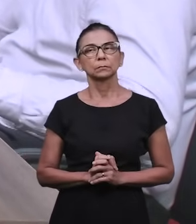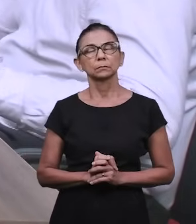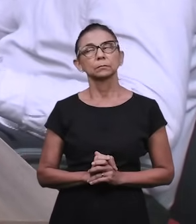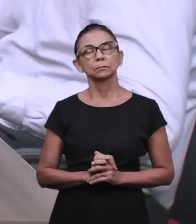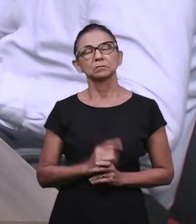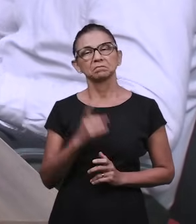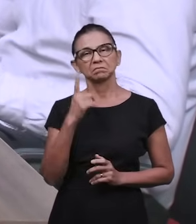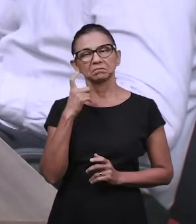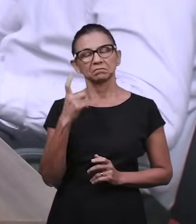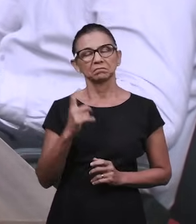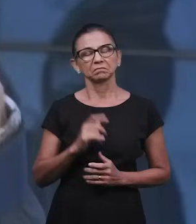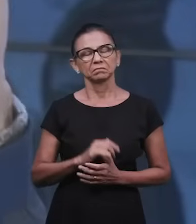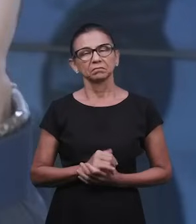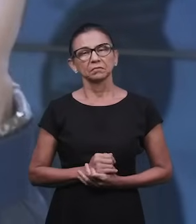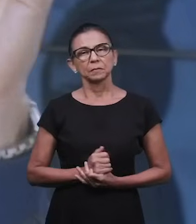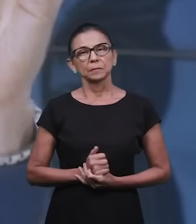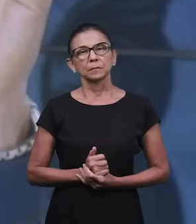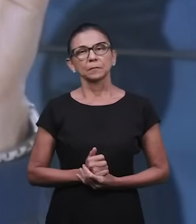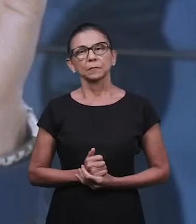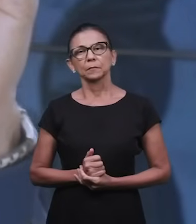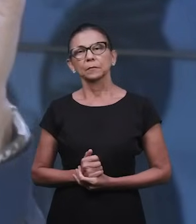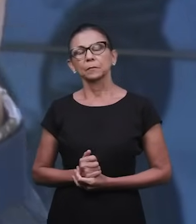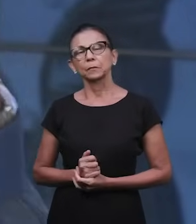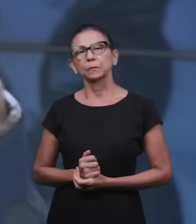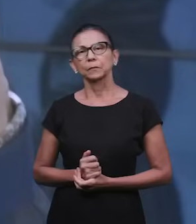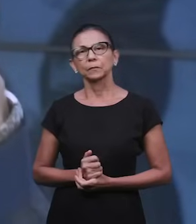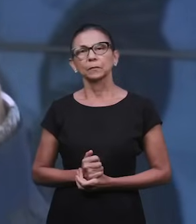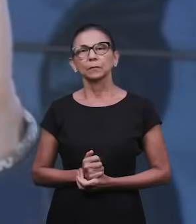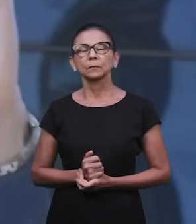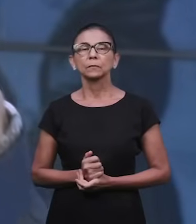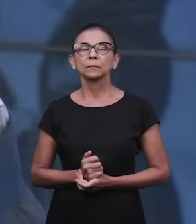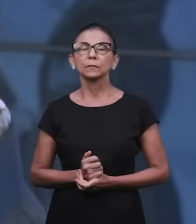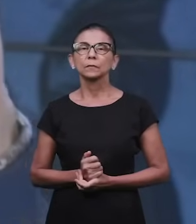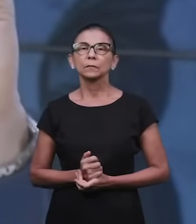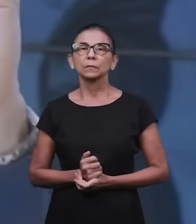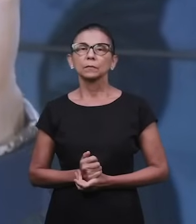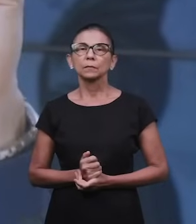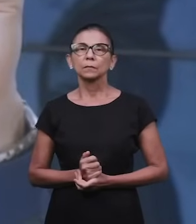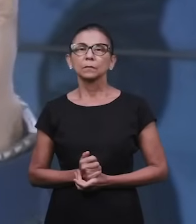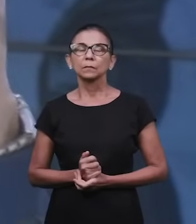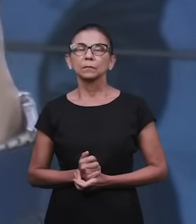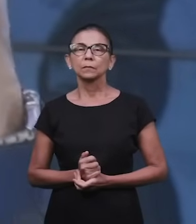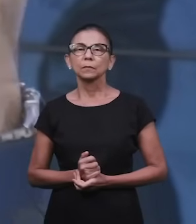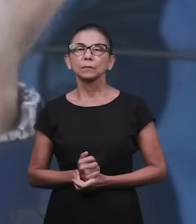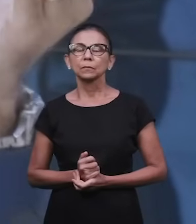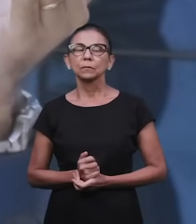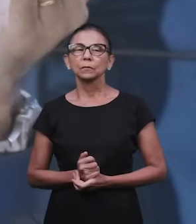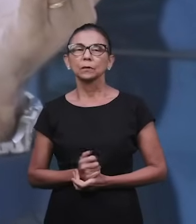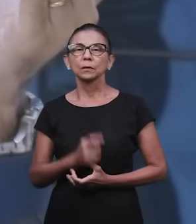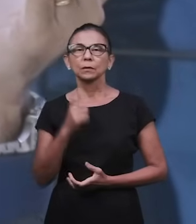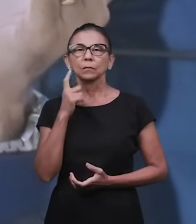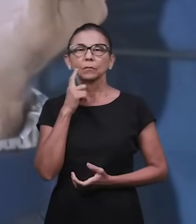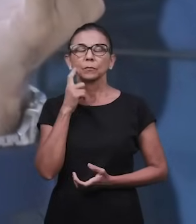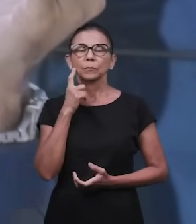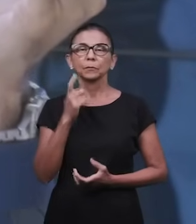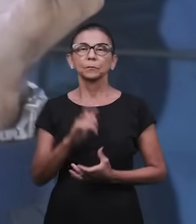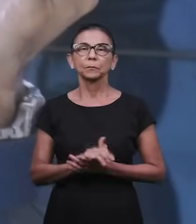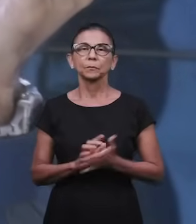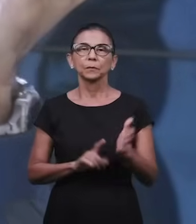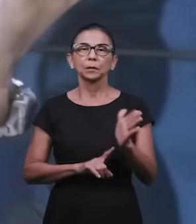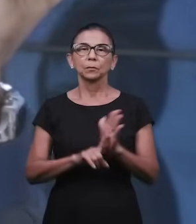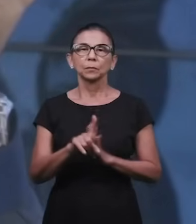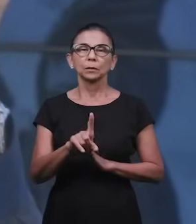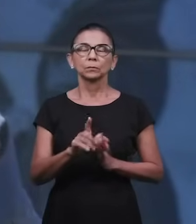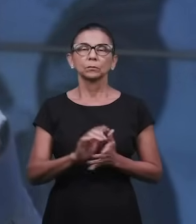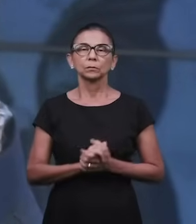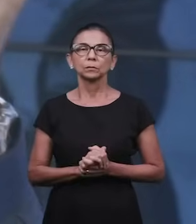naquele contexto. Mas eu quero trazer aqui para os irmãos, nós vamos ter uma pergunta agora que